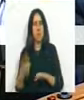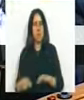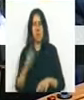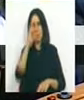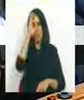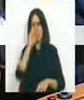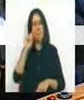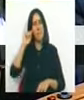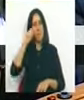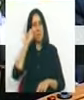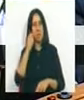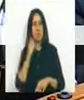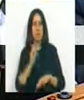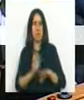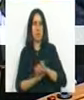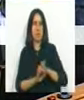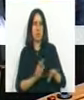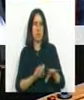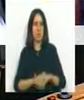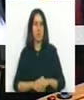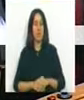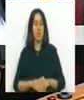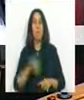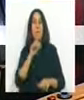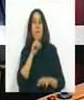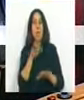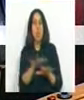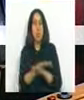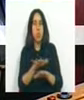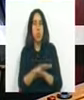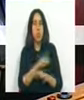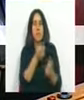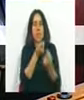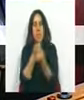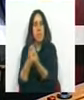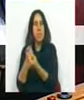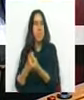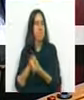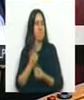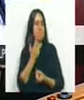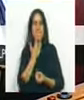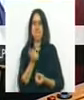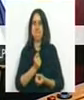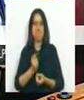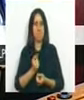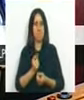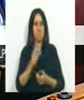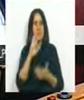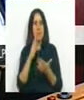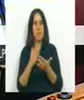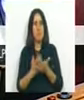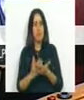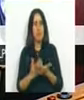Governo das esquerdas. Esta promiscuidade, esta proximidade excessiva, potencia